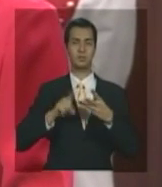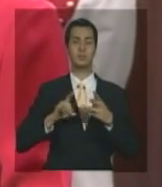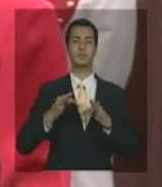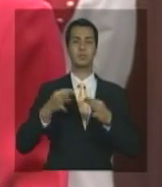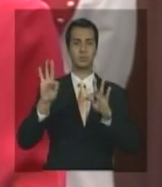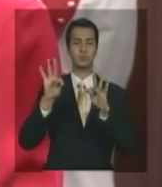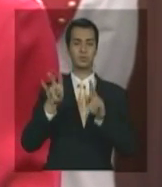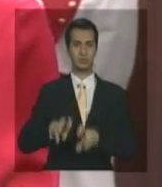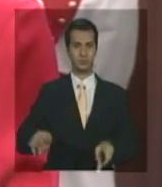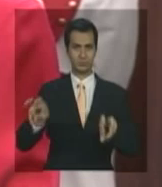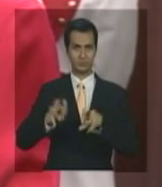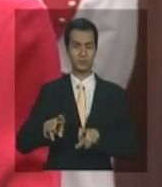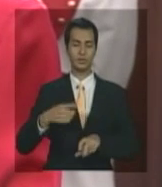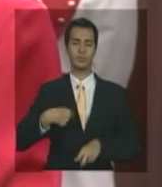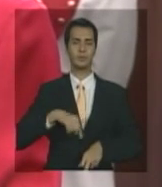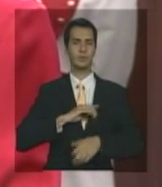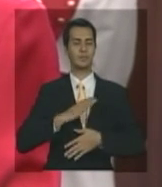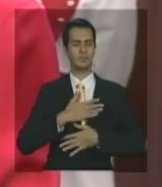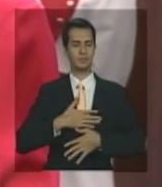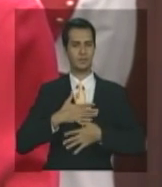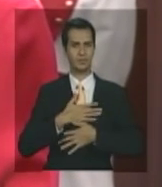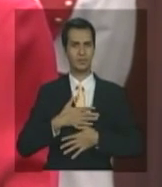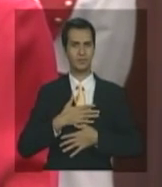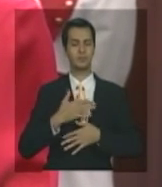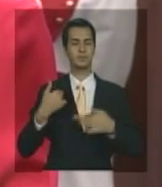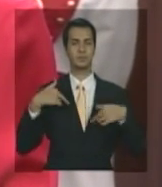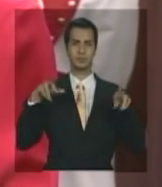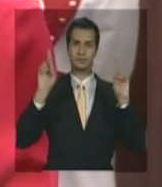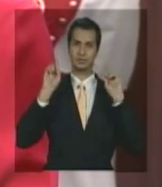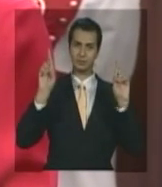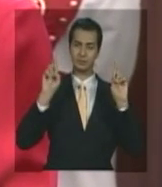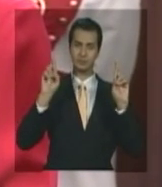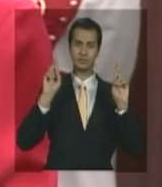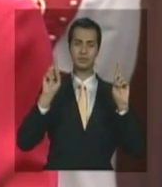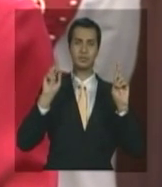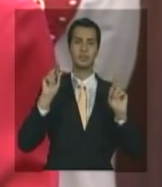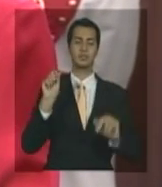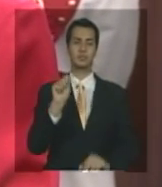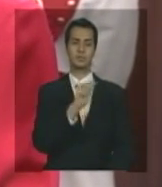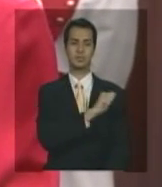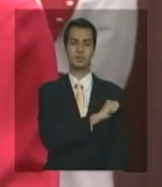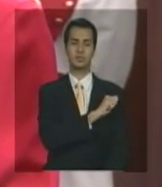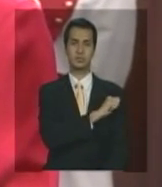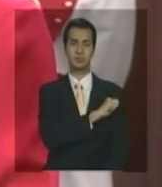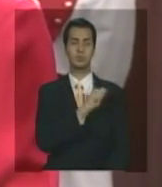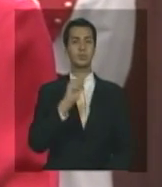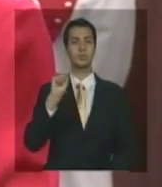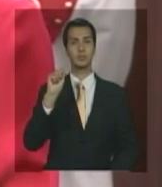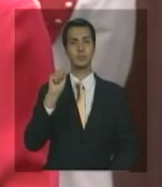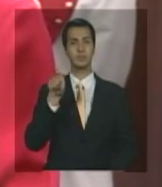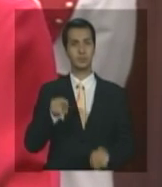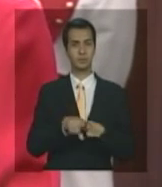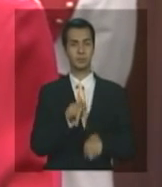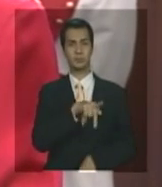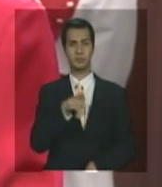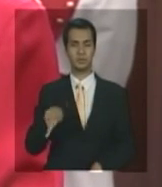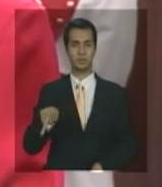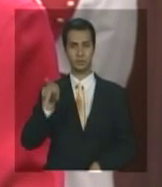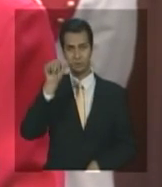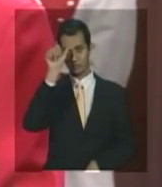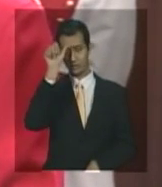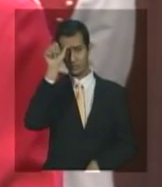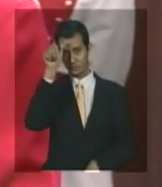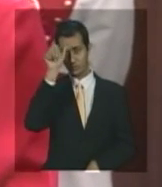informação. Aguardamos de braços abertos a chegada de estudantes e cientistas indianos no Brasil.